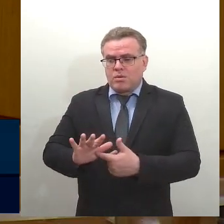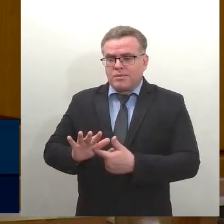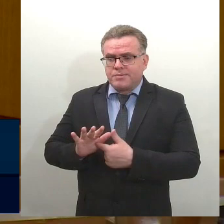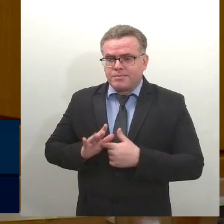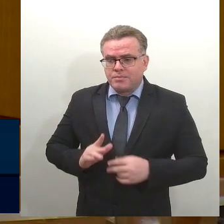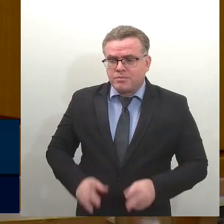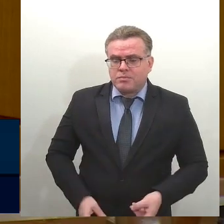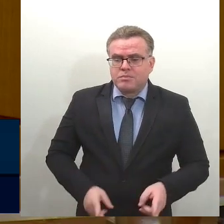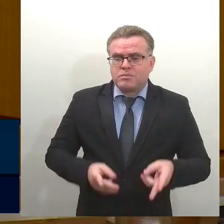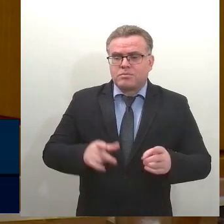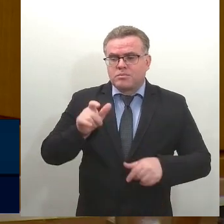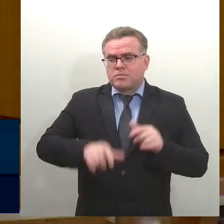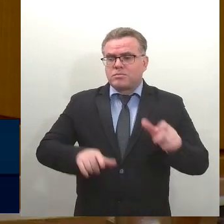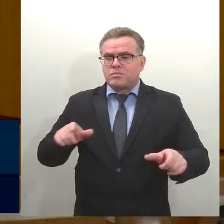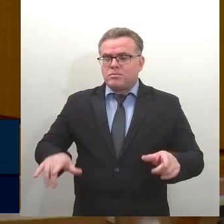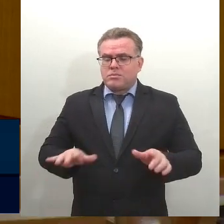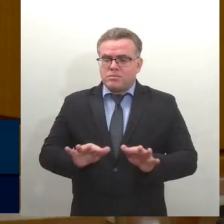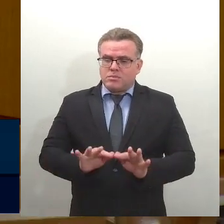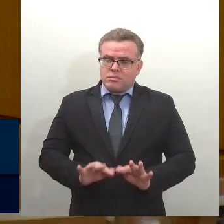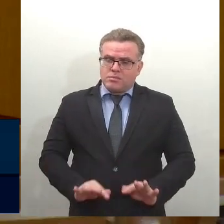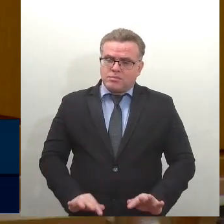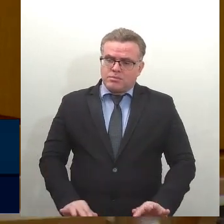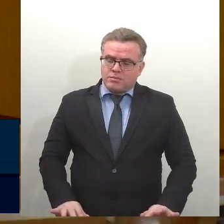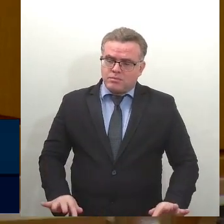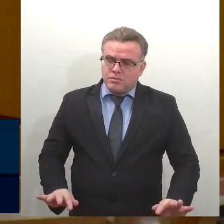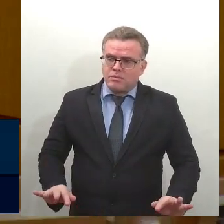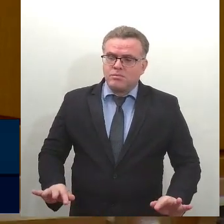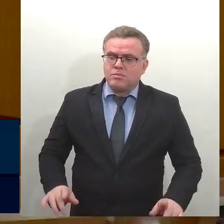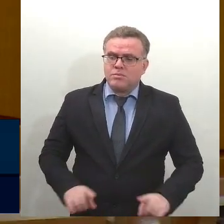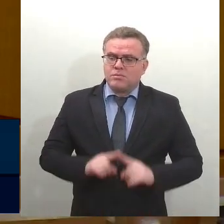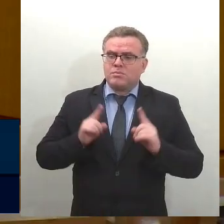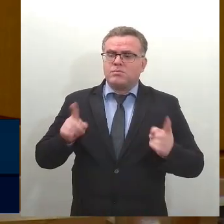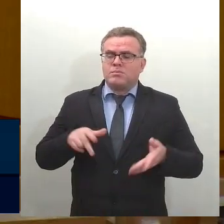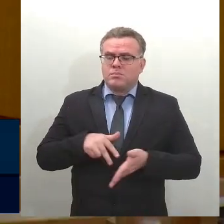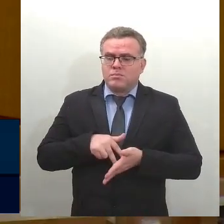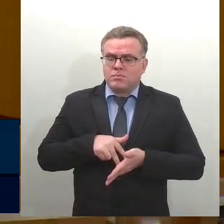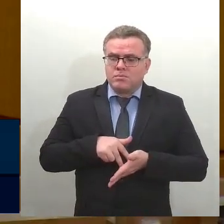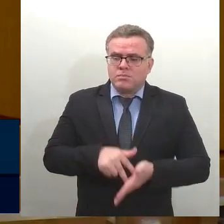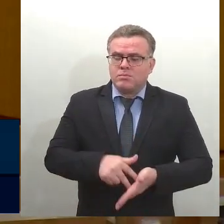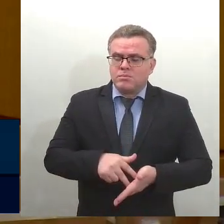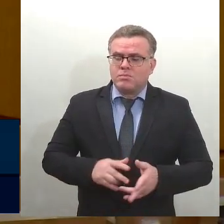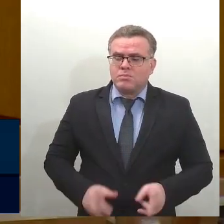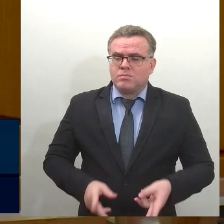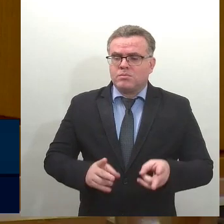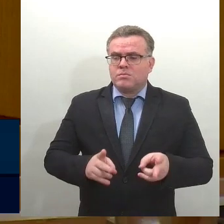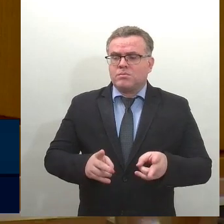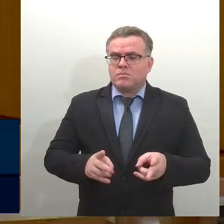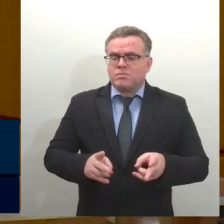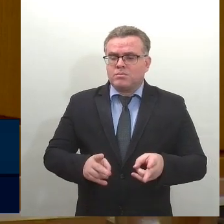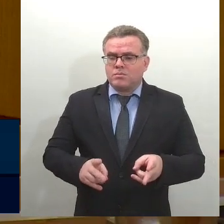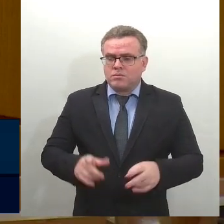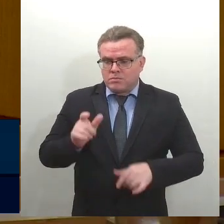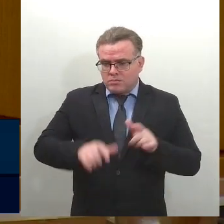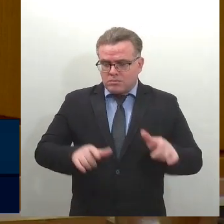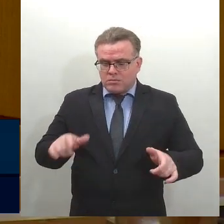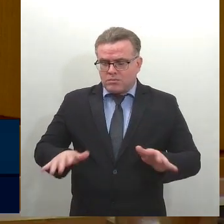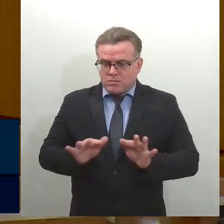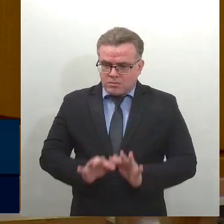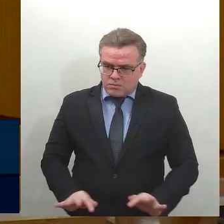pessoas pequenas, mas com grandes poderes, de pessoas pequenas,